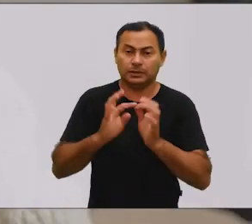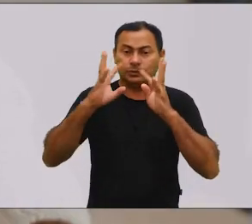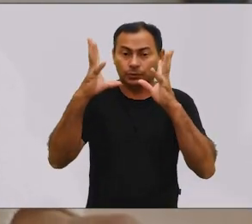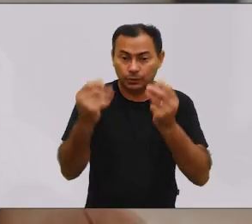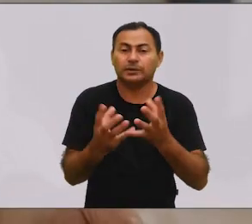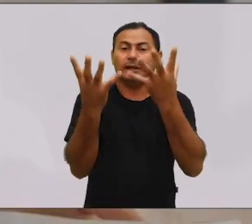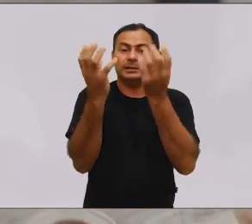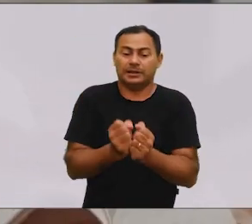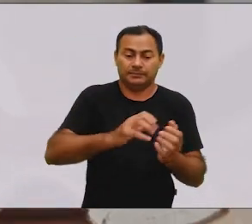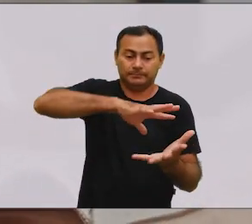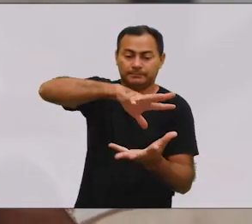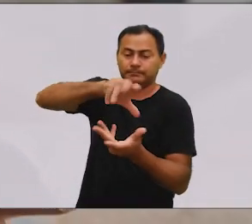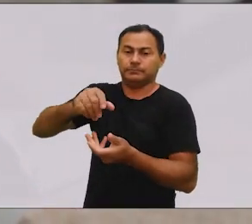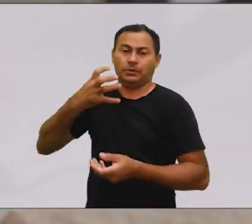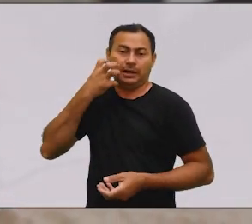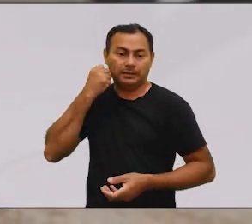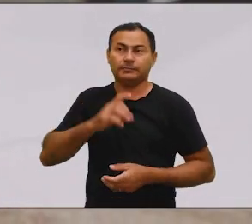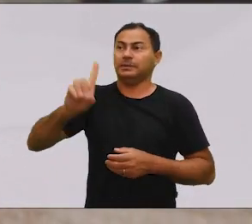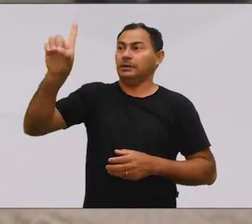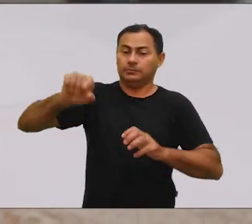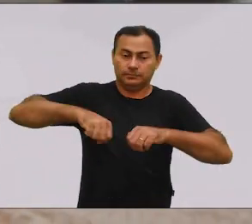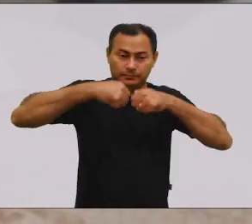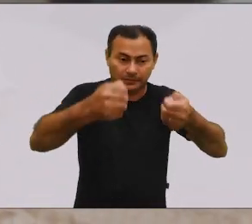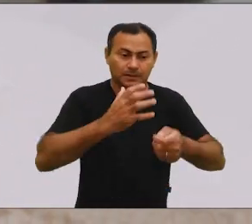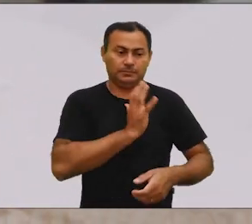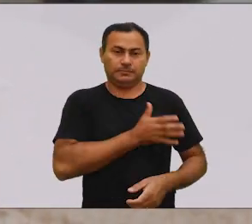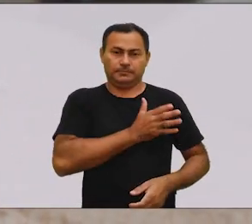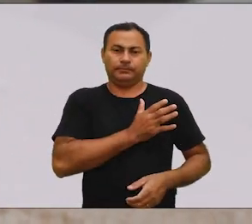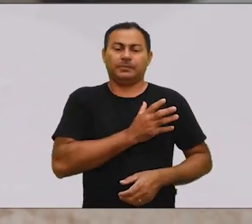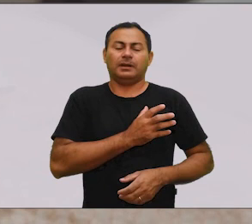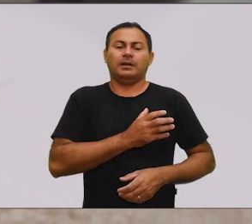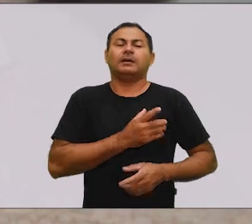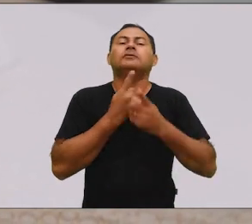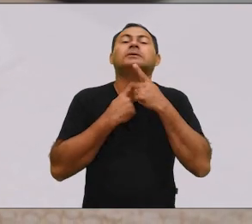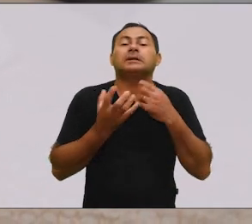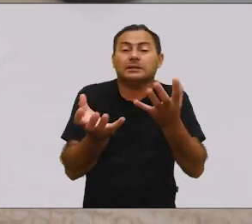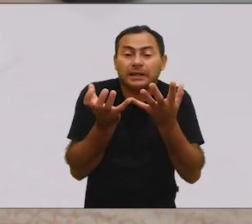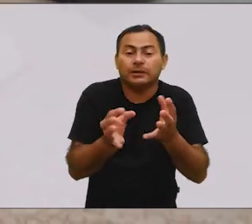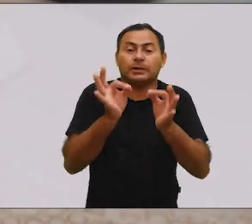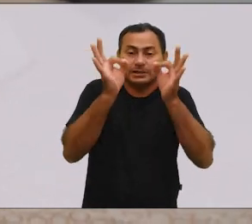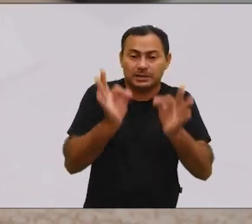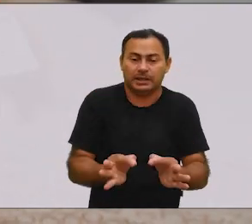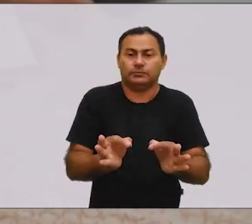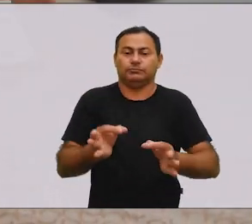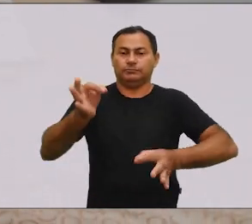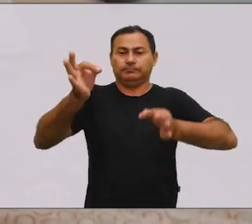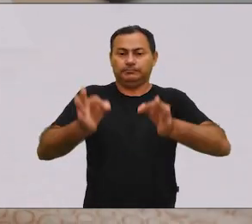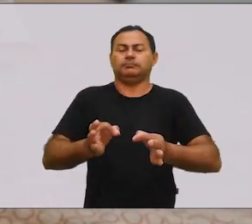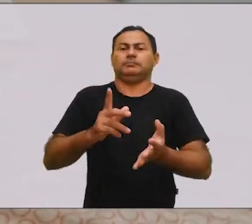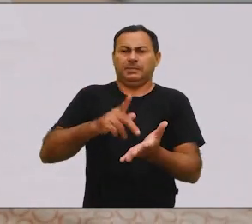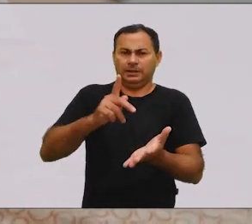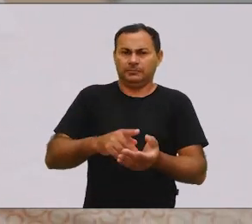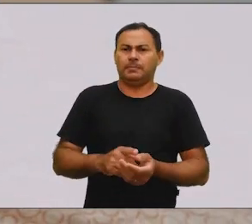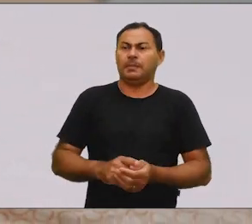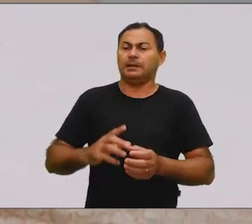Eles recebem a terra por herança. Deus coloca em seus corações fome e sede pelo que é certo e justo, e eles